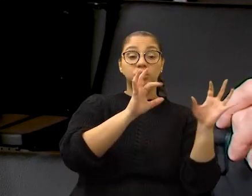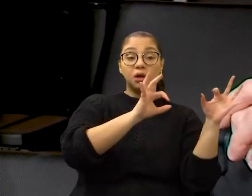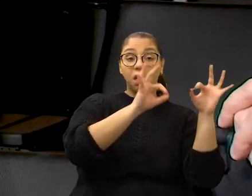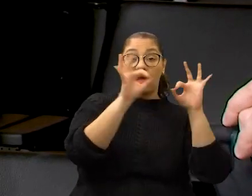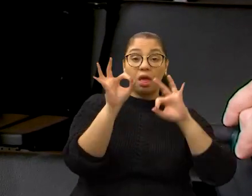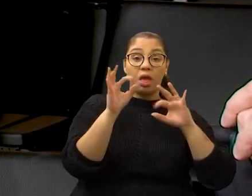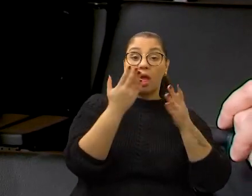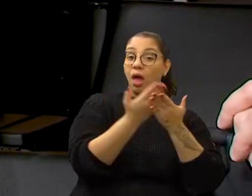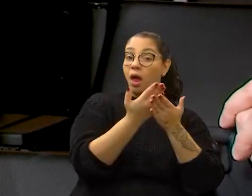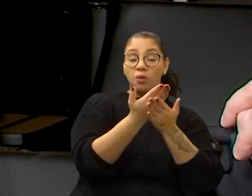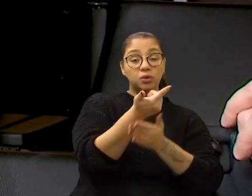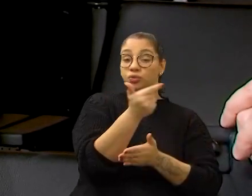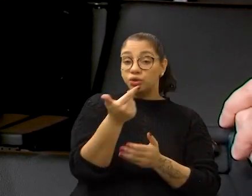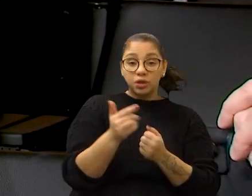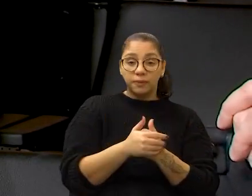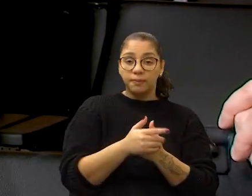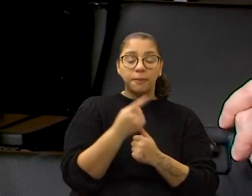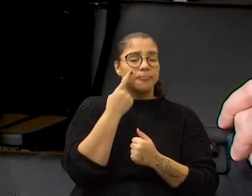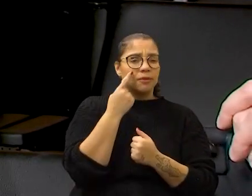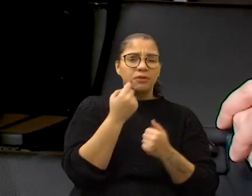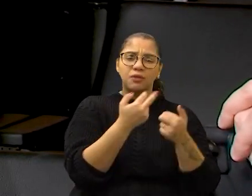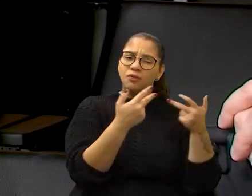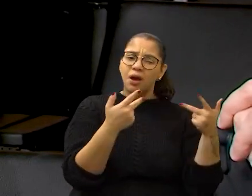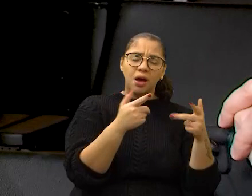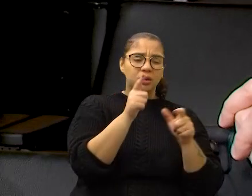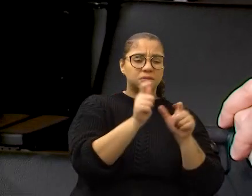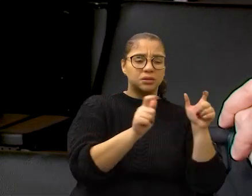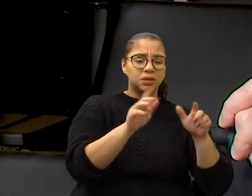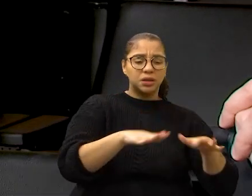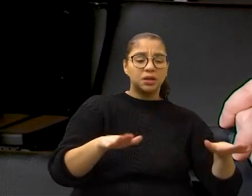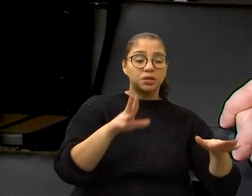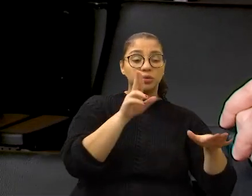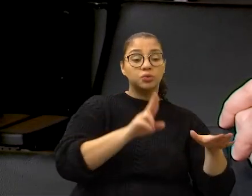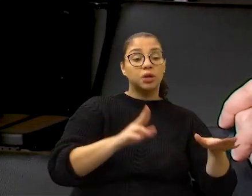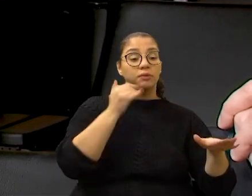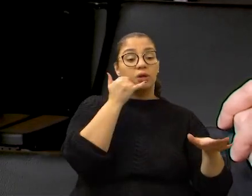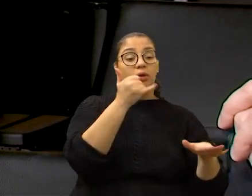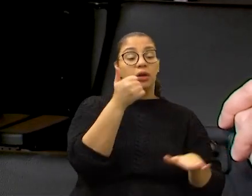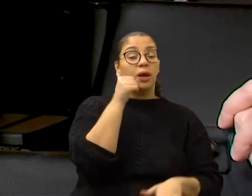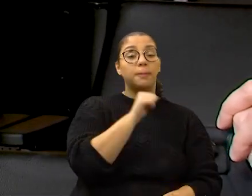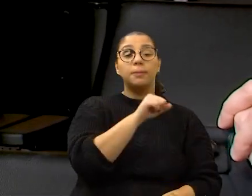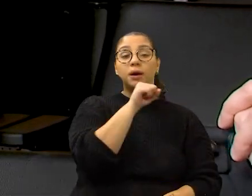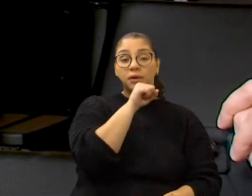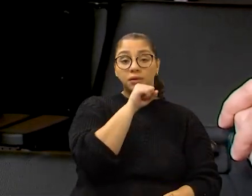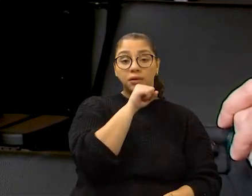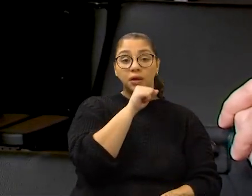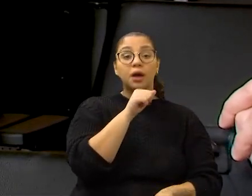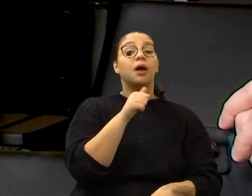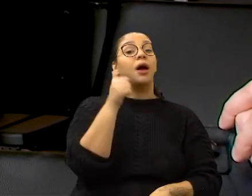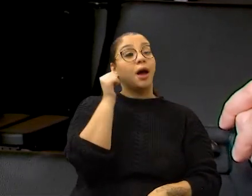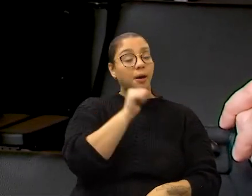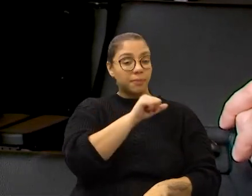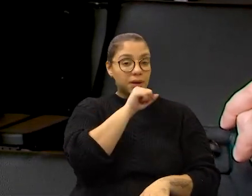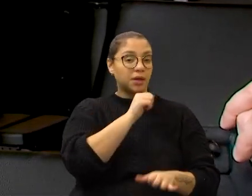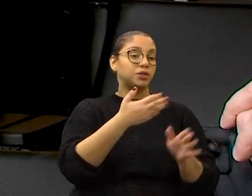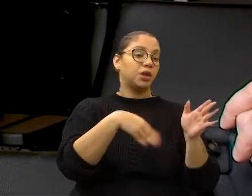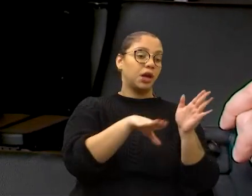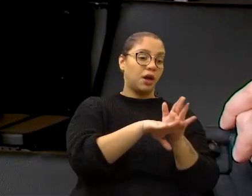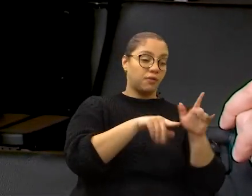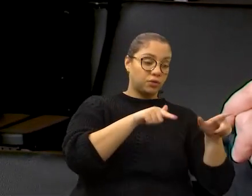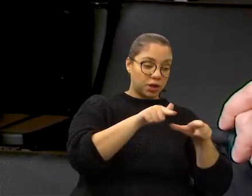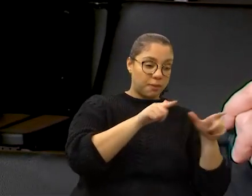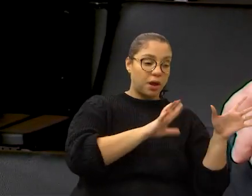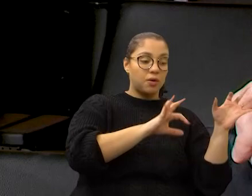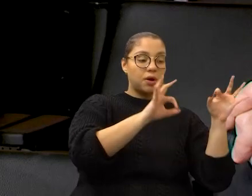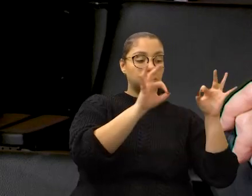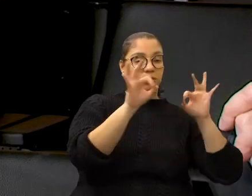aulas. Vi vários casos de crianças que usavam o celular da mãe, na hora que chegava a mãe do trabalho, para assistir